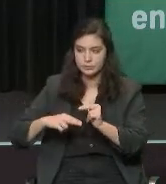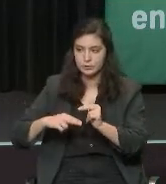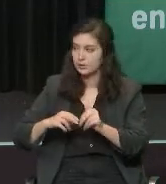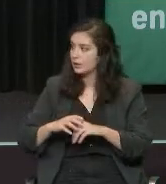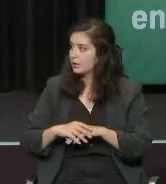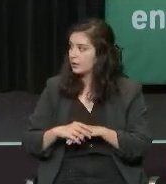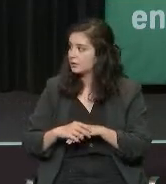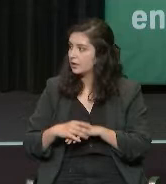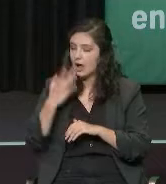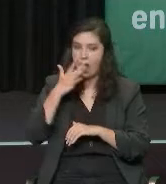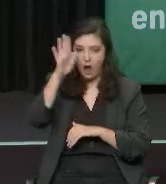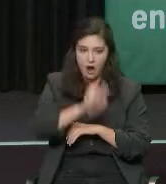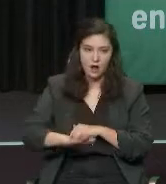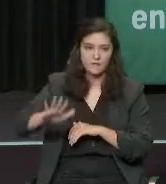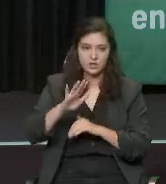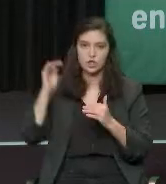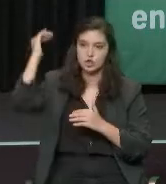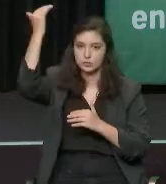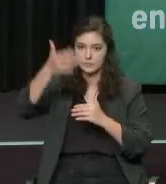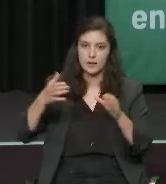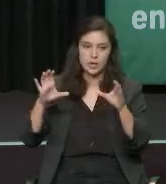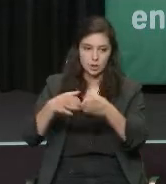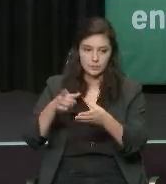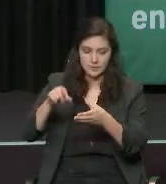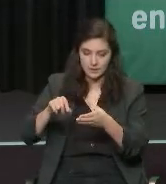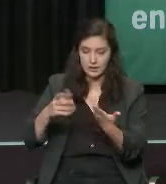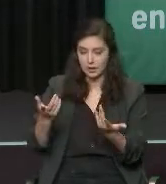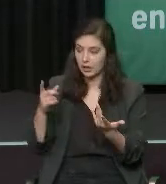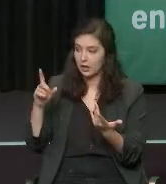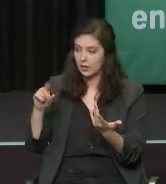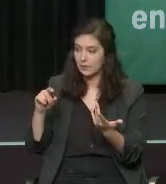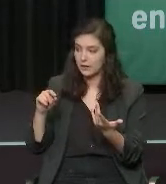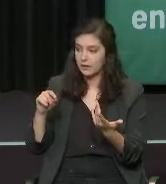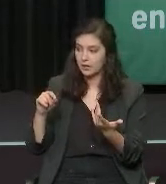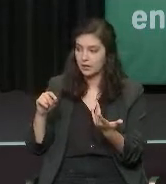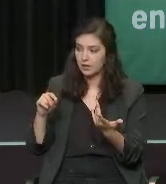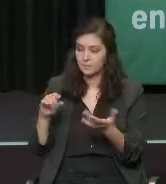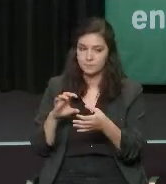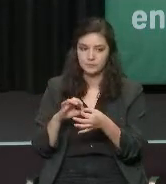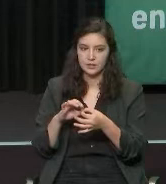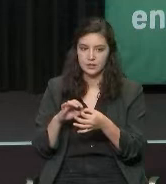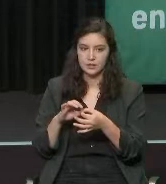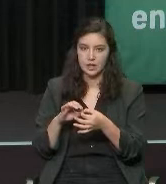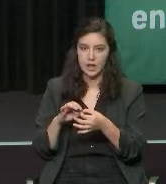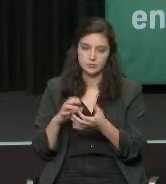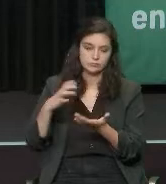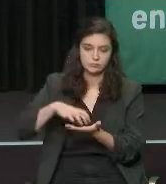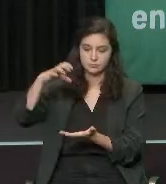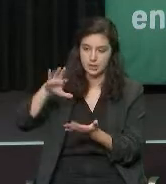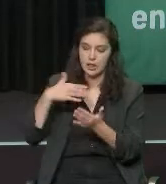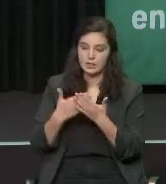e o principal é a Agência Africana Espacial e a sede